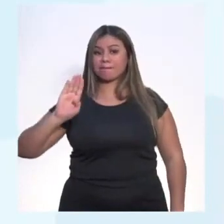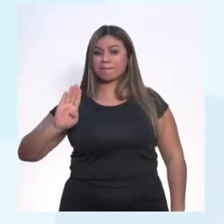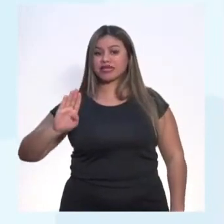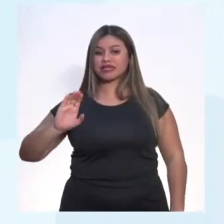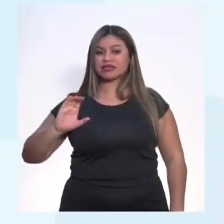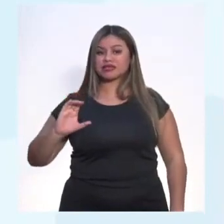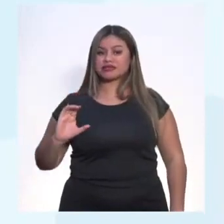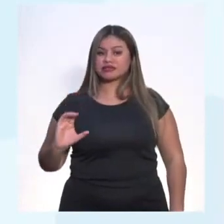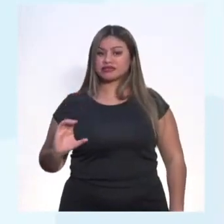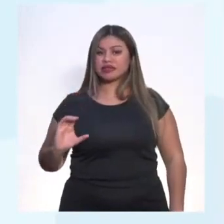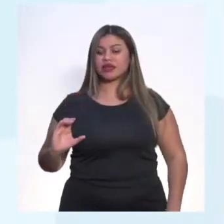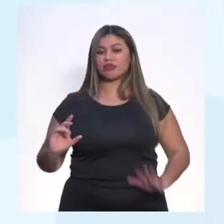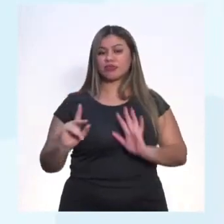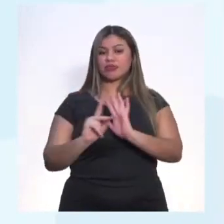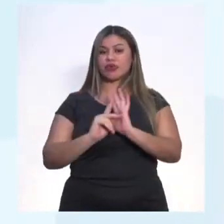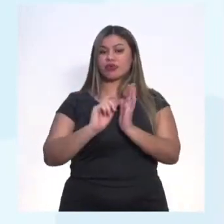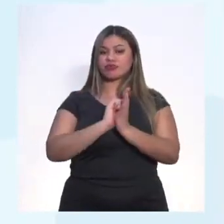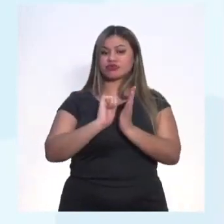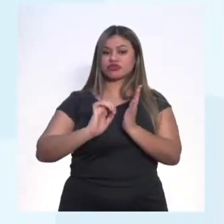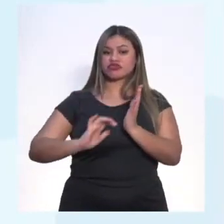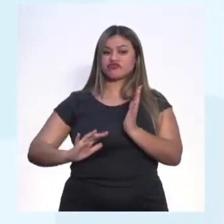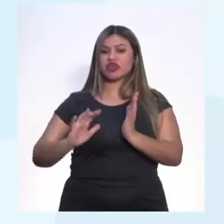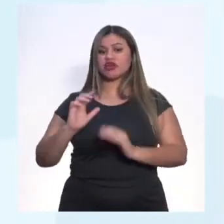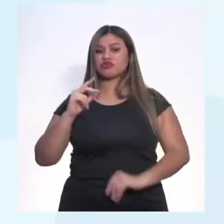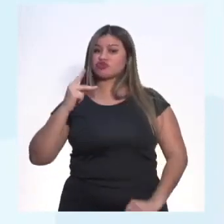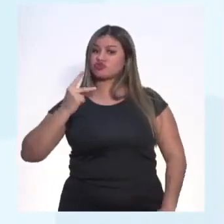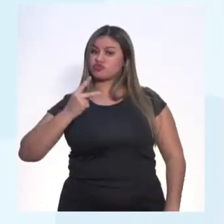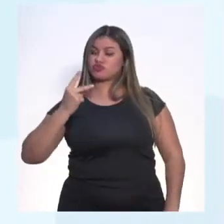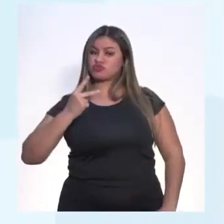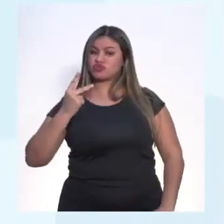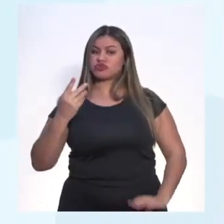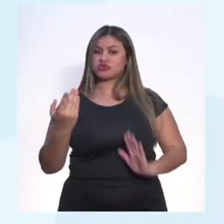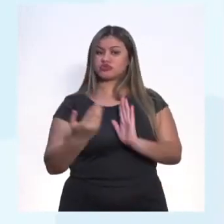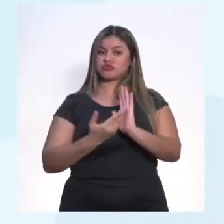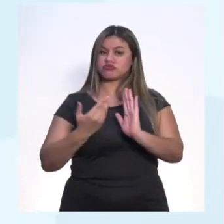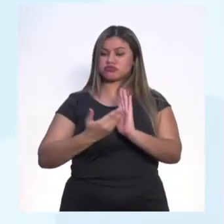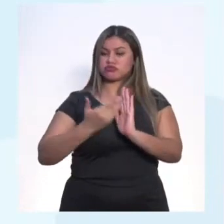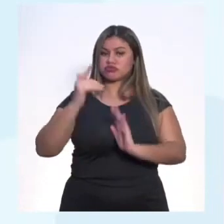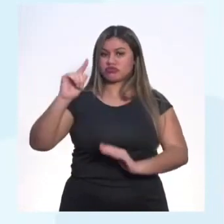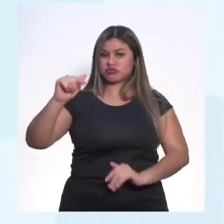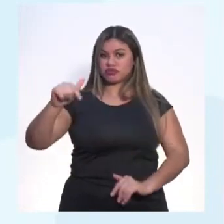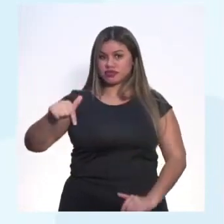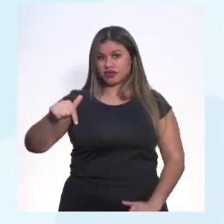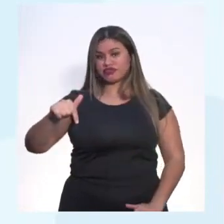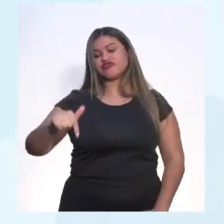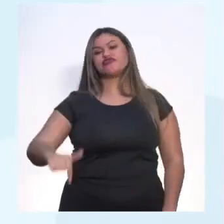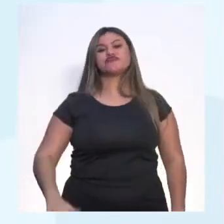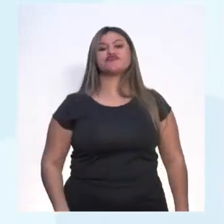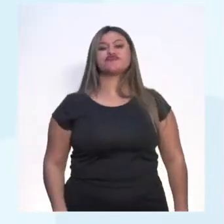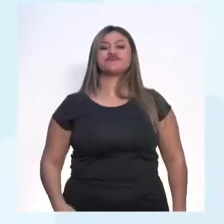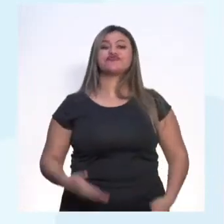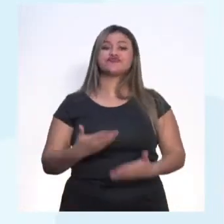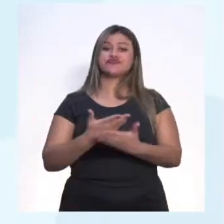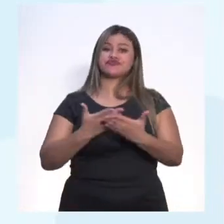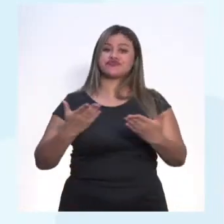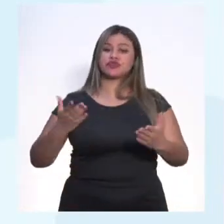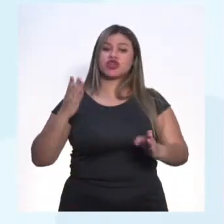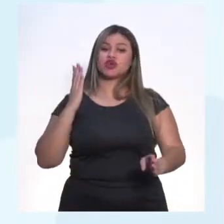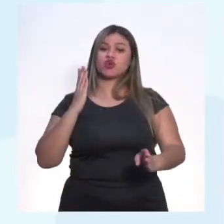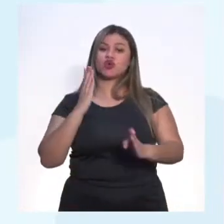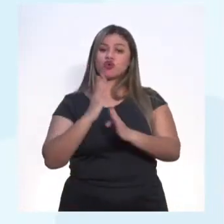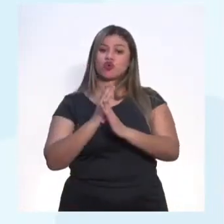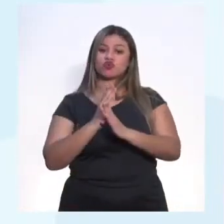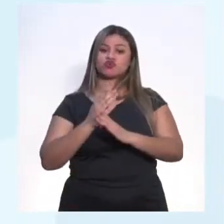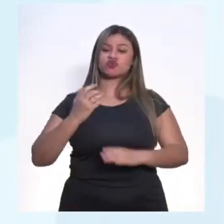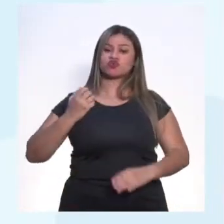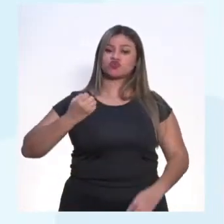e C da atividade 2, que está na página 17. Ele quer que você identifique